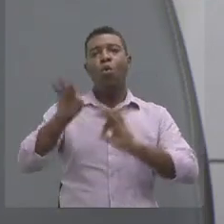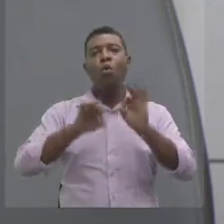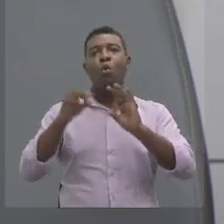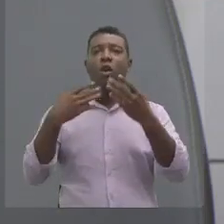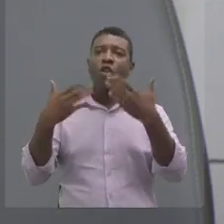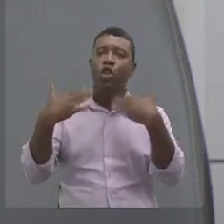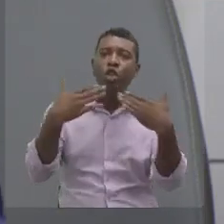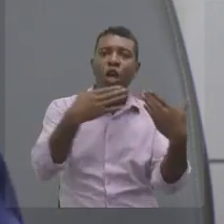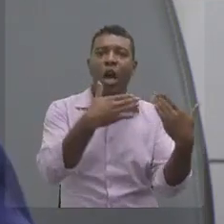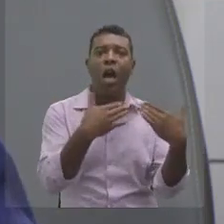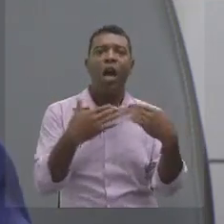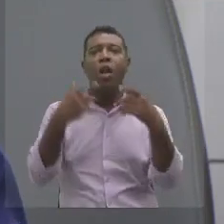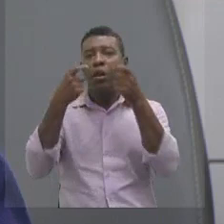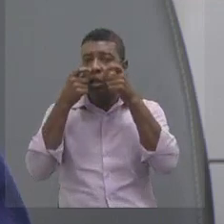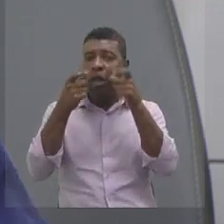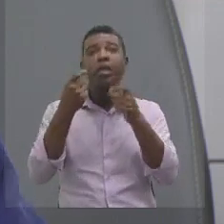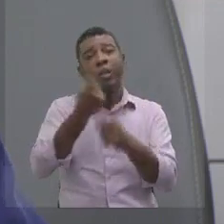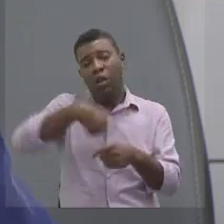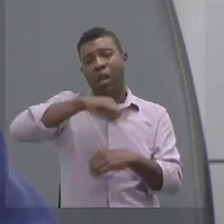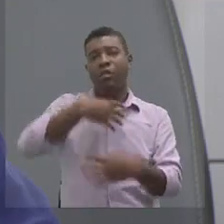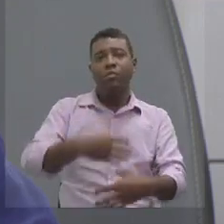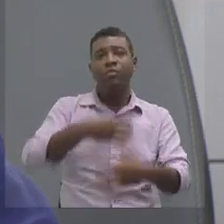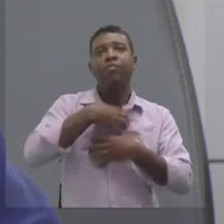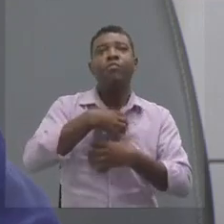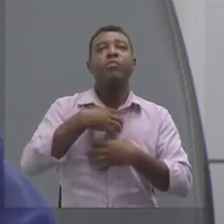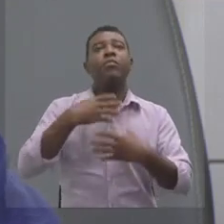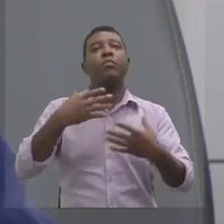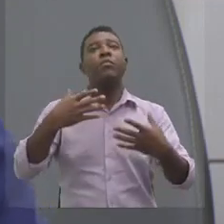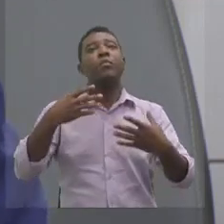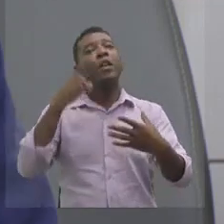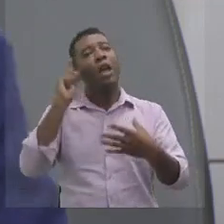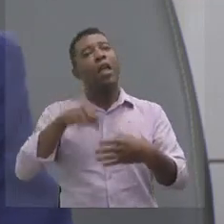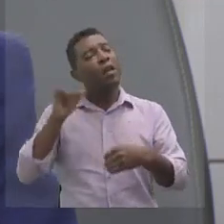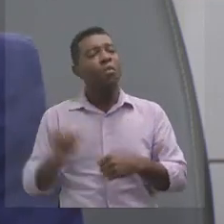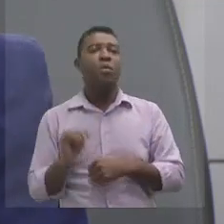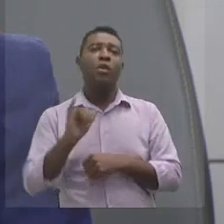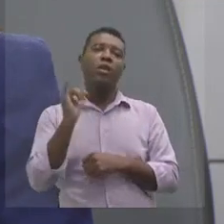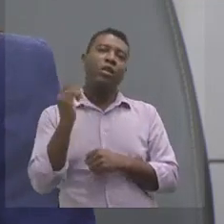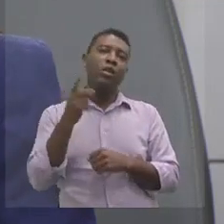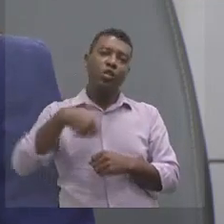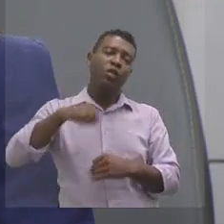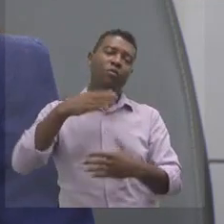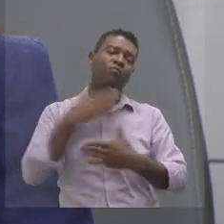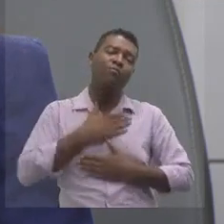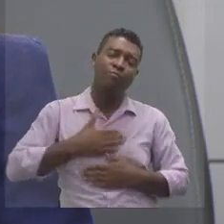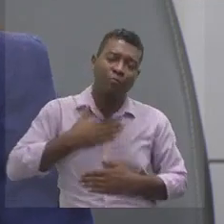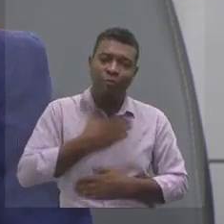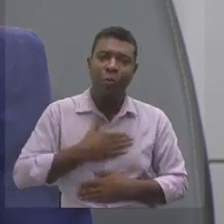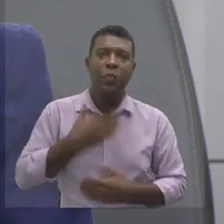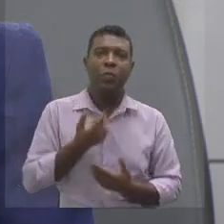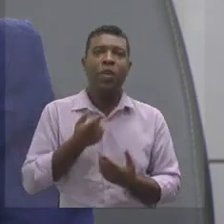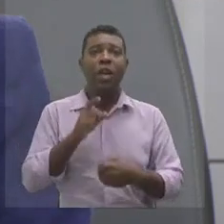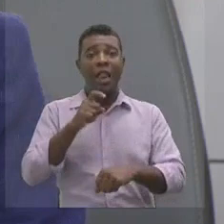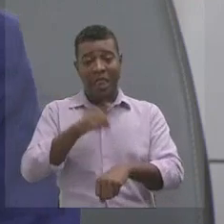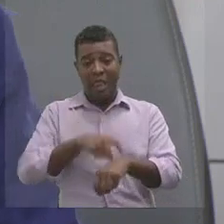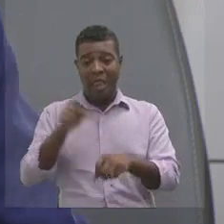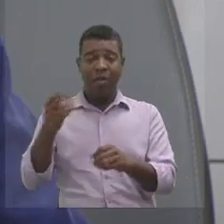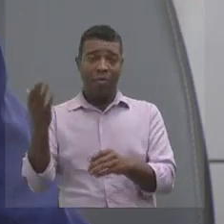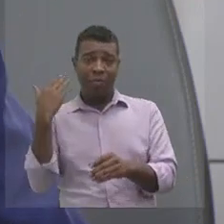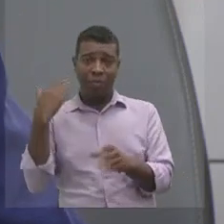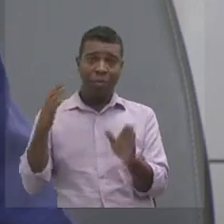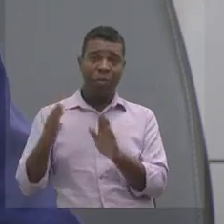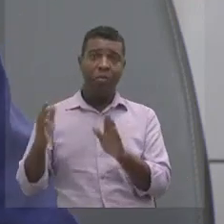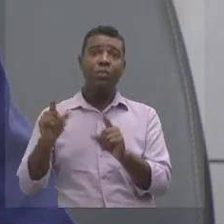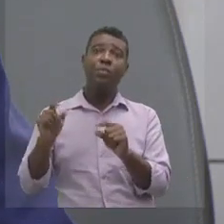para nós ser motivo de grande celebração final de contas nessa ocasião a gente vinha comentando